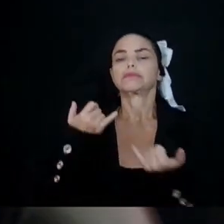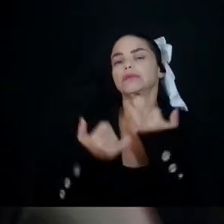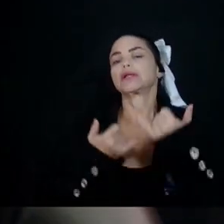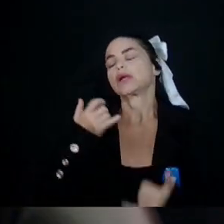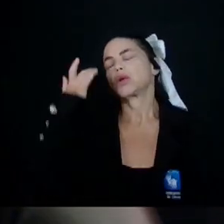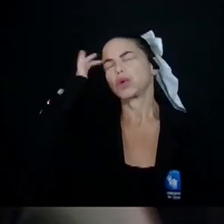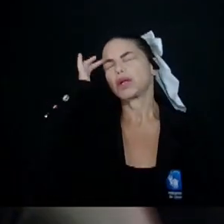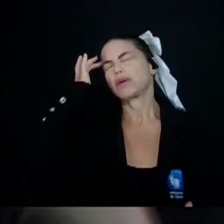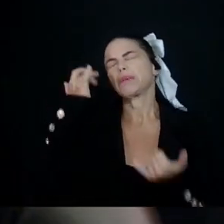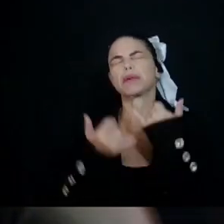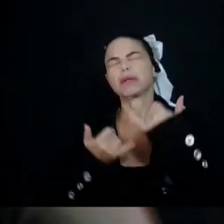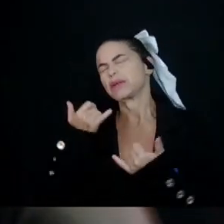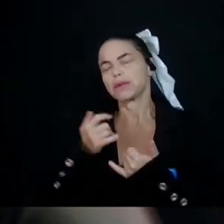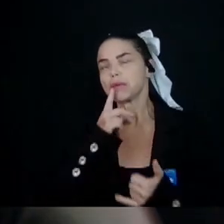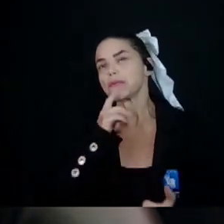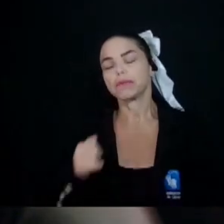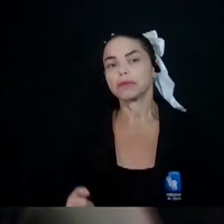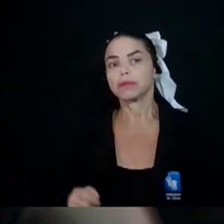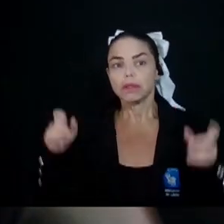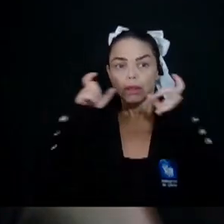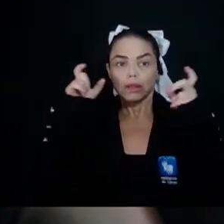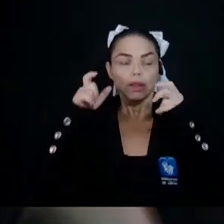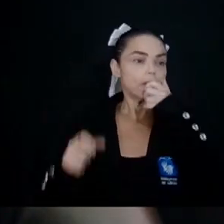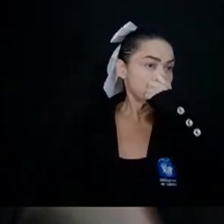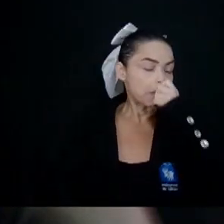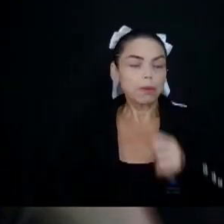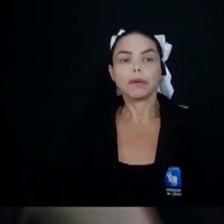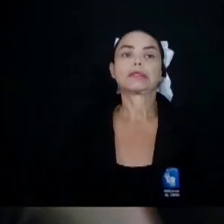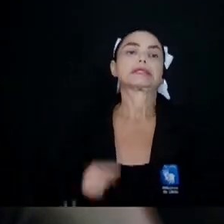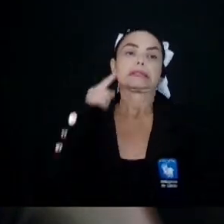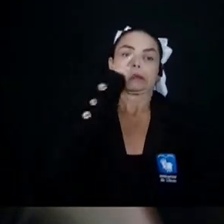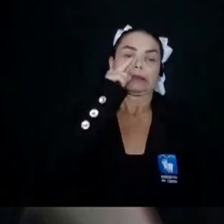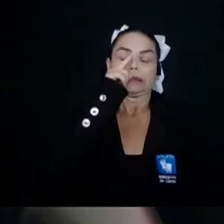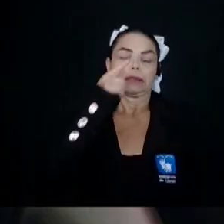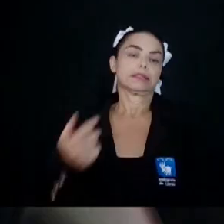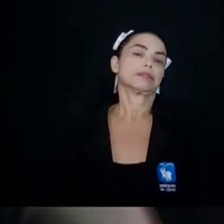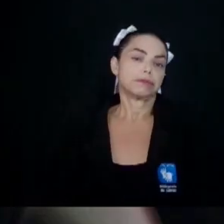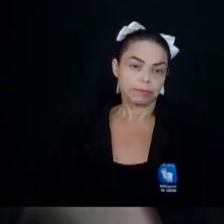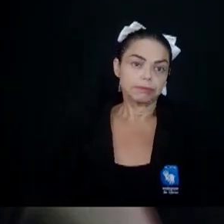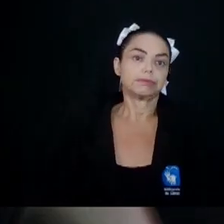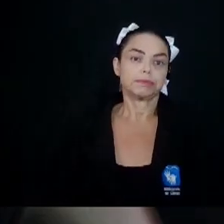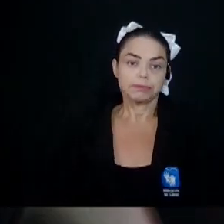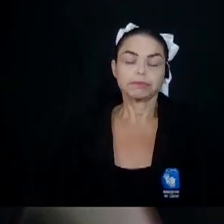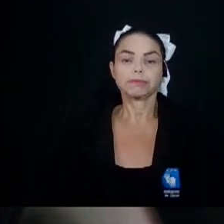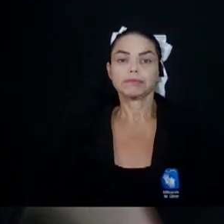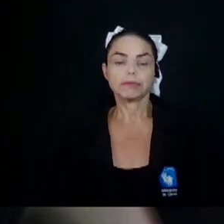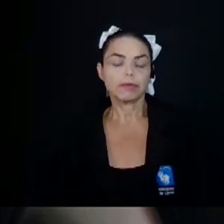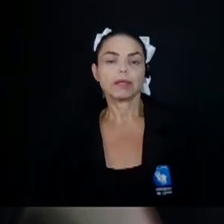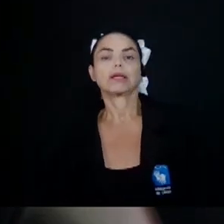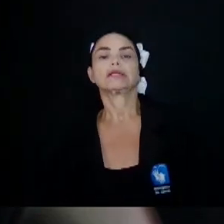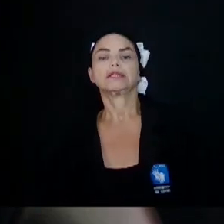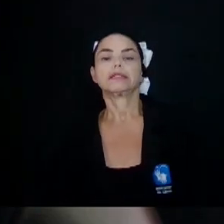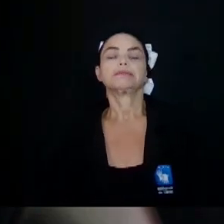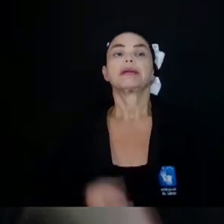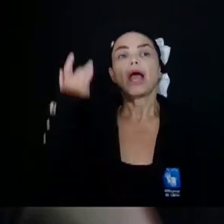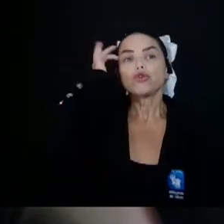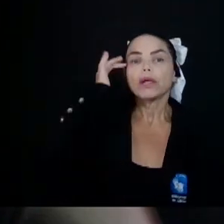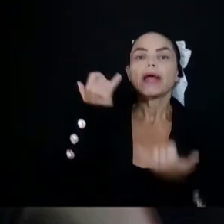pais, eles despertam e vê, né, o nível que chegou. E aí acaba acontecendo